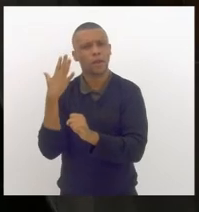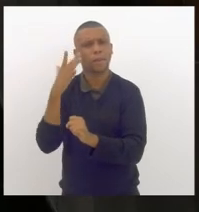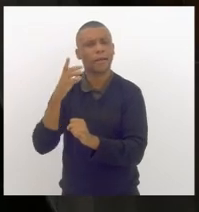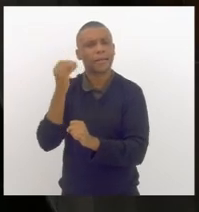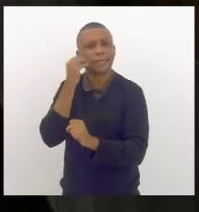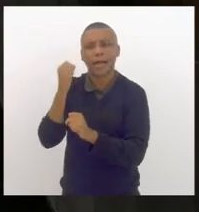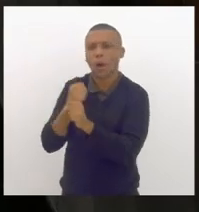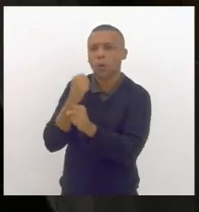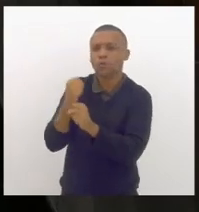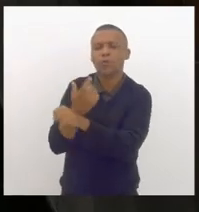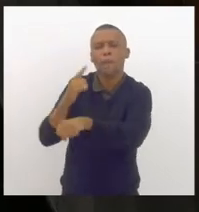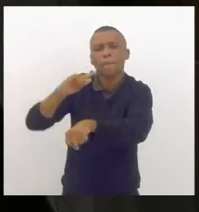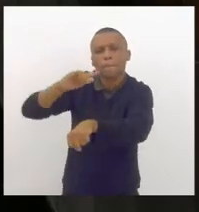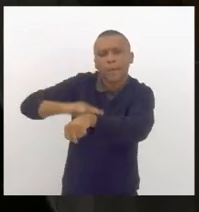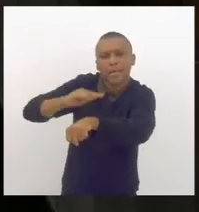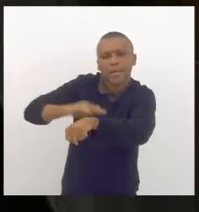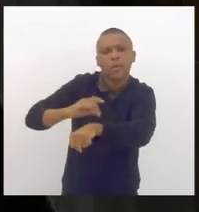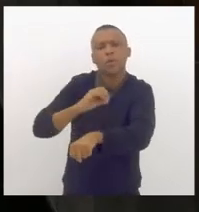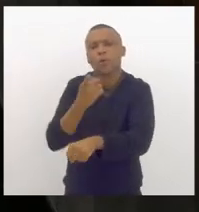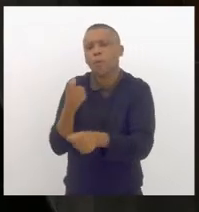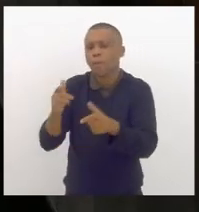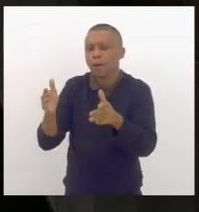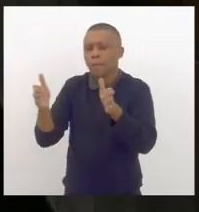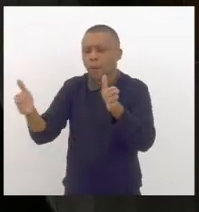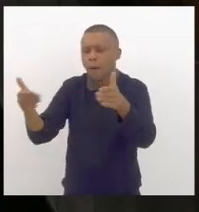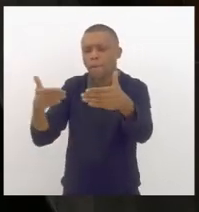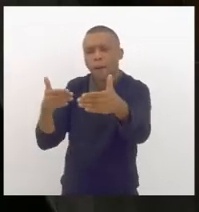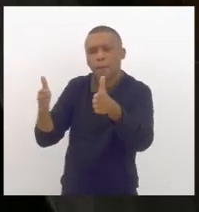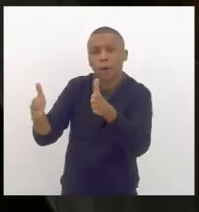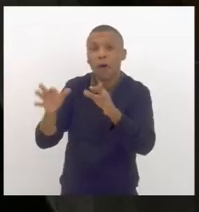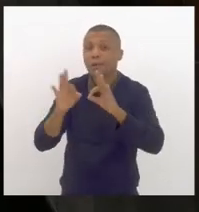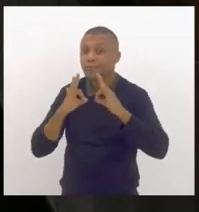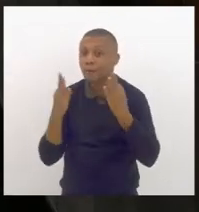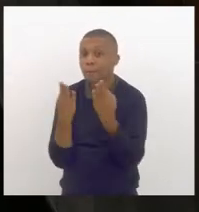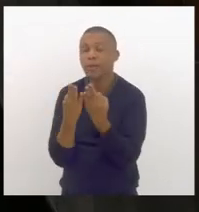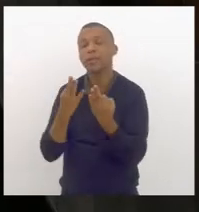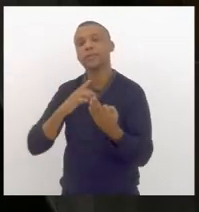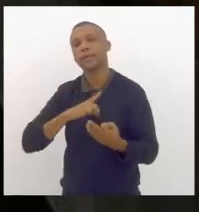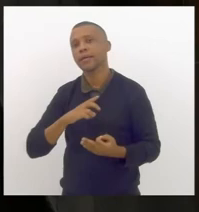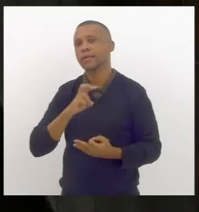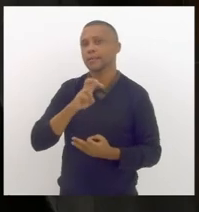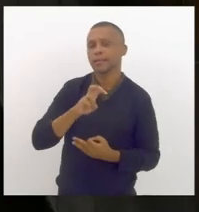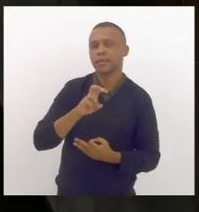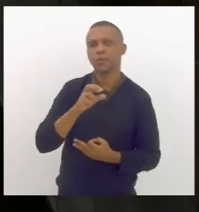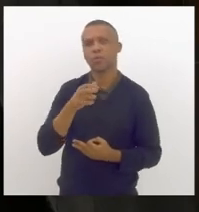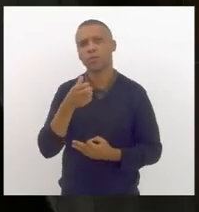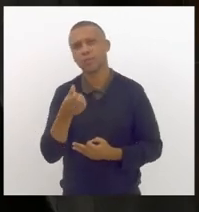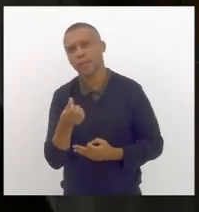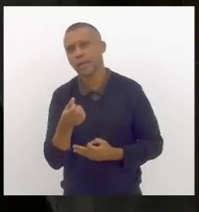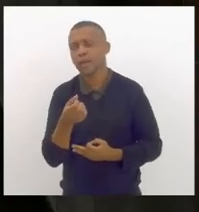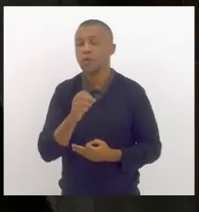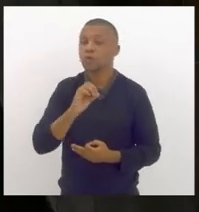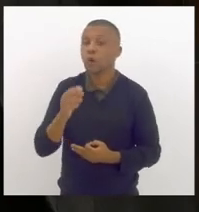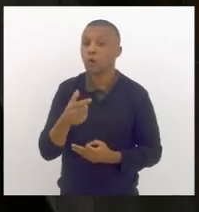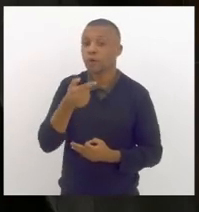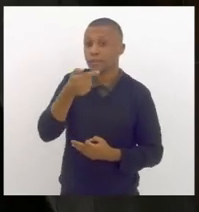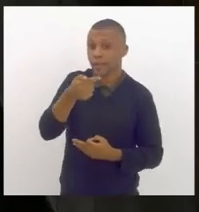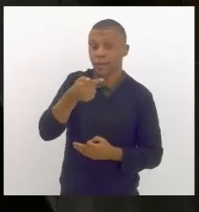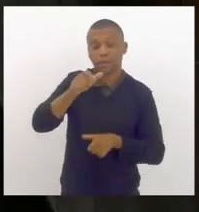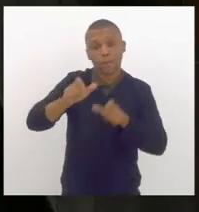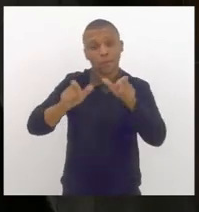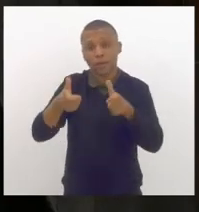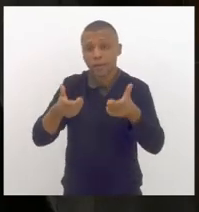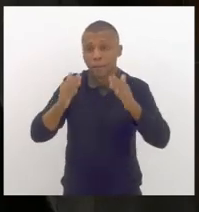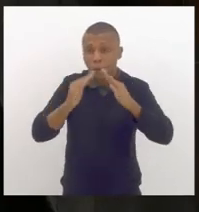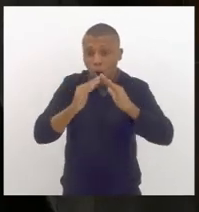fazer um pequeno compartimento na casa. Nós estamos falando de famílias de 5, 6, às vezes 7 pessoas que moram em casas apenas com uma